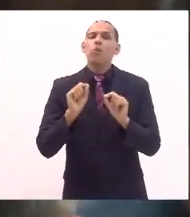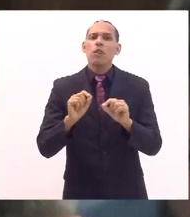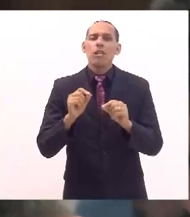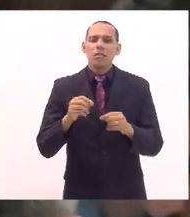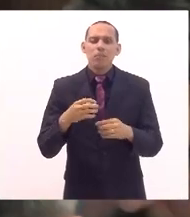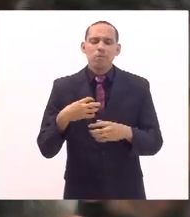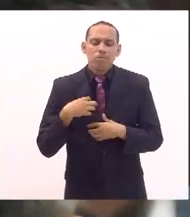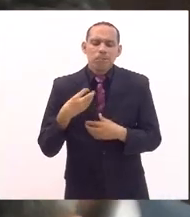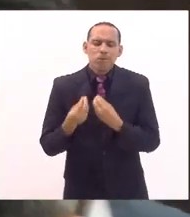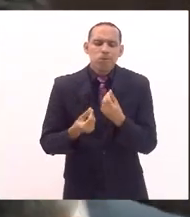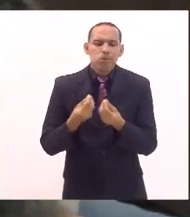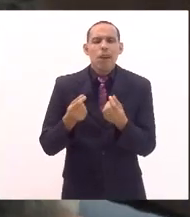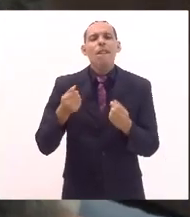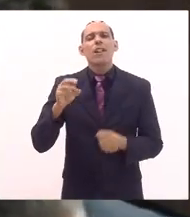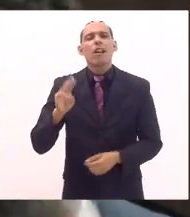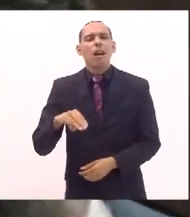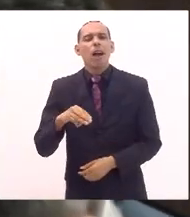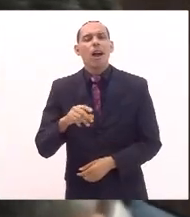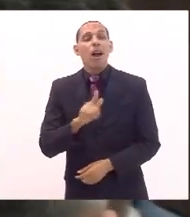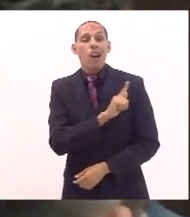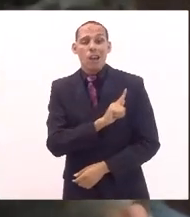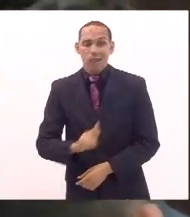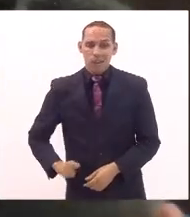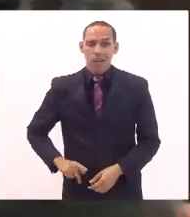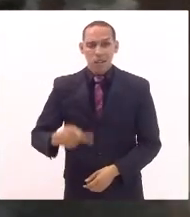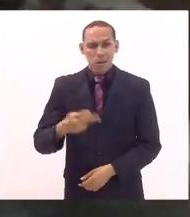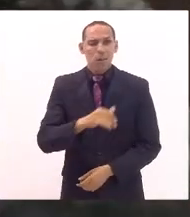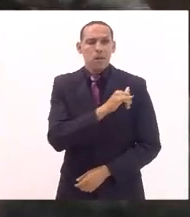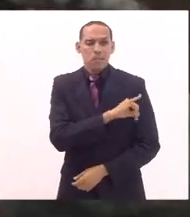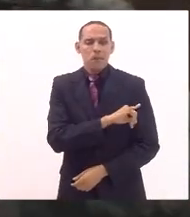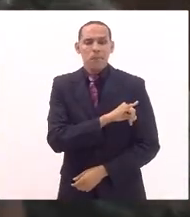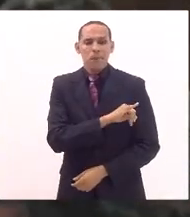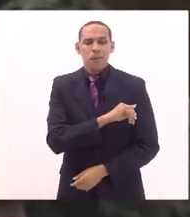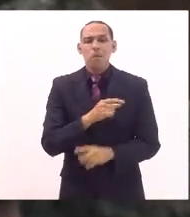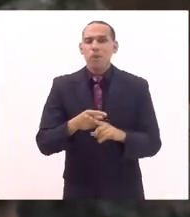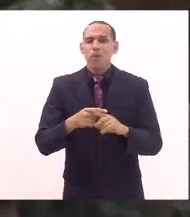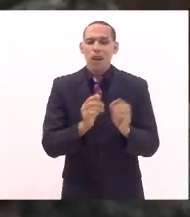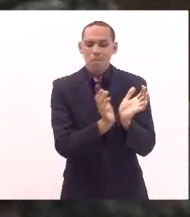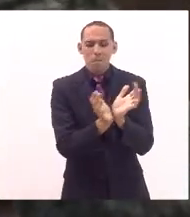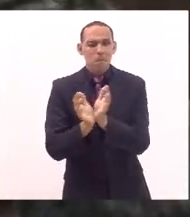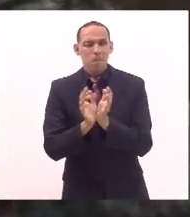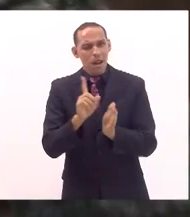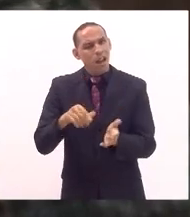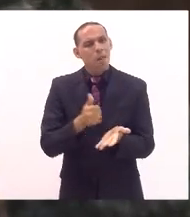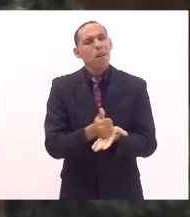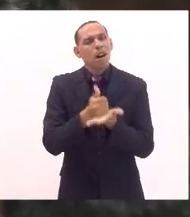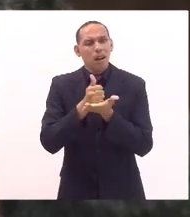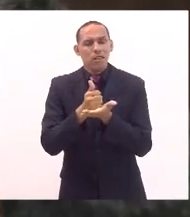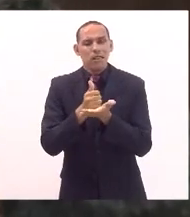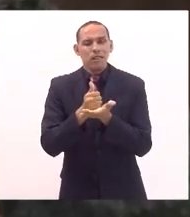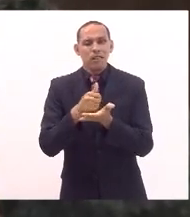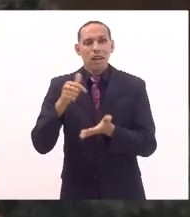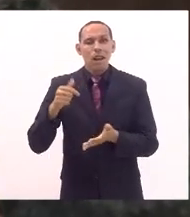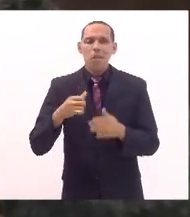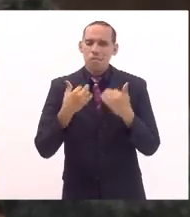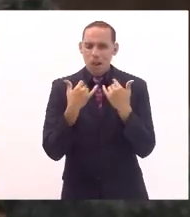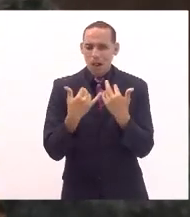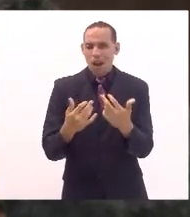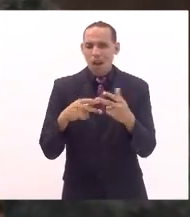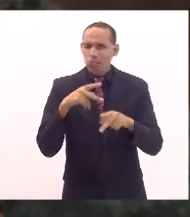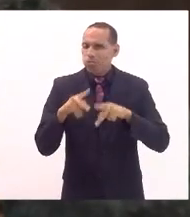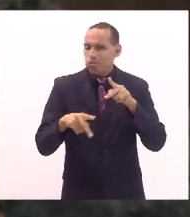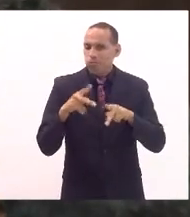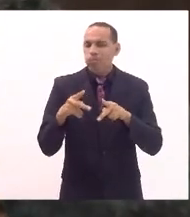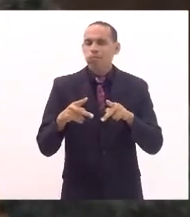sensibilização do governador do Estado do Rio de Janeiro porque a gente está falando de categorias basilares Então essa audiência pública foi